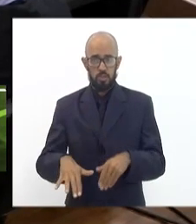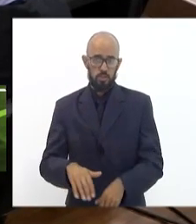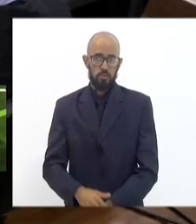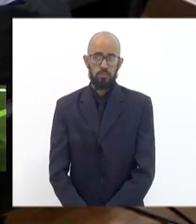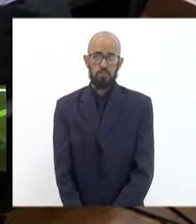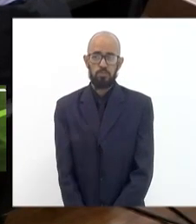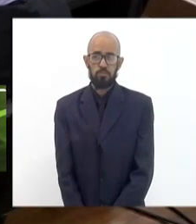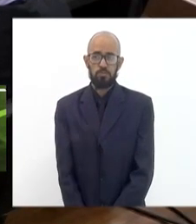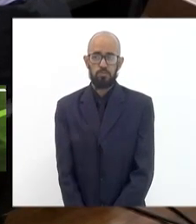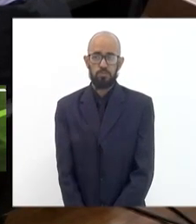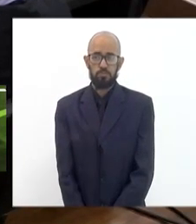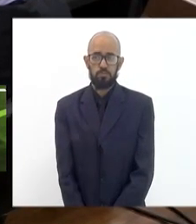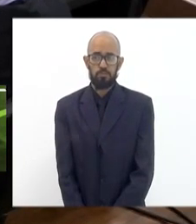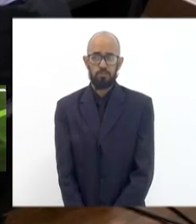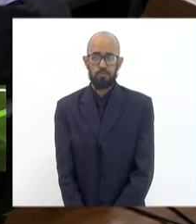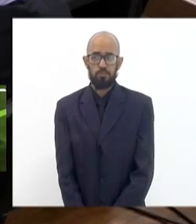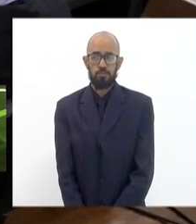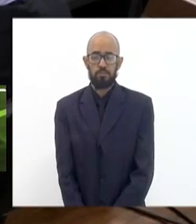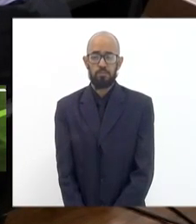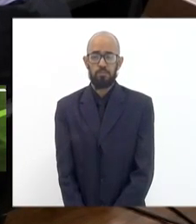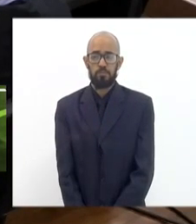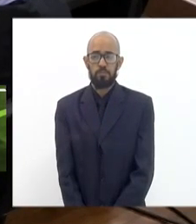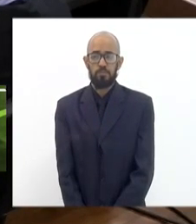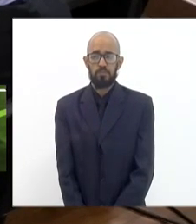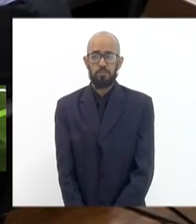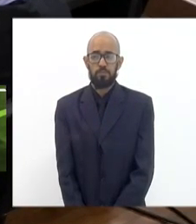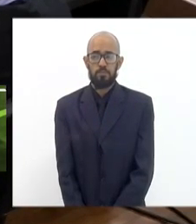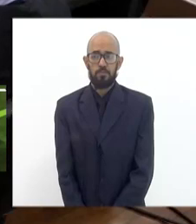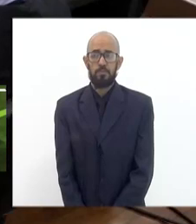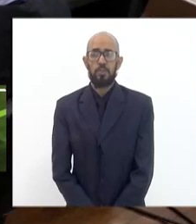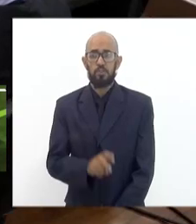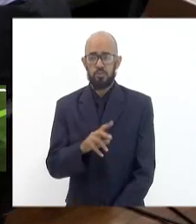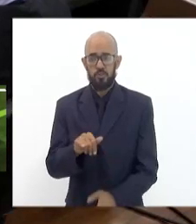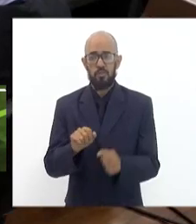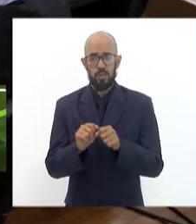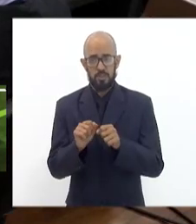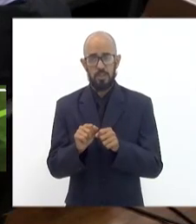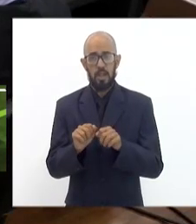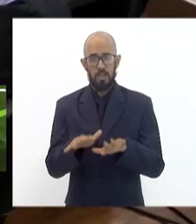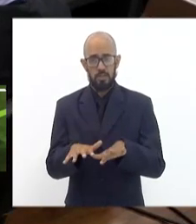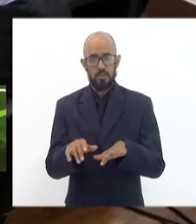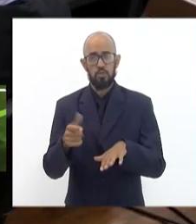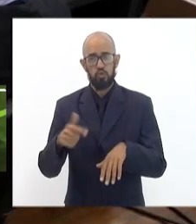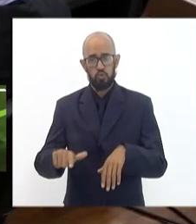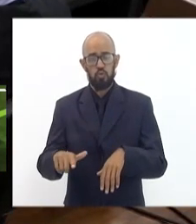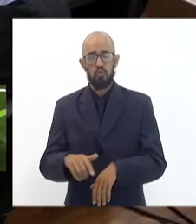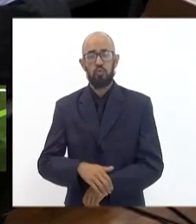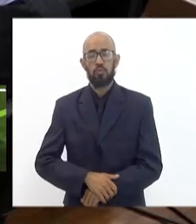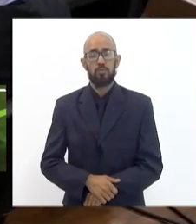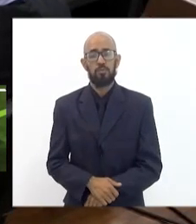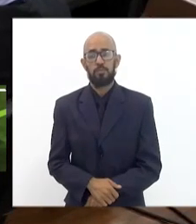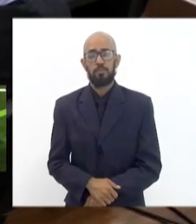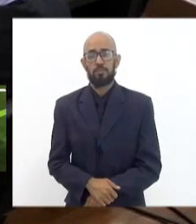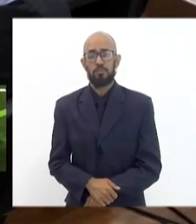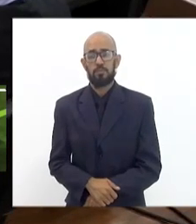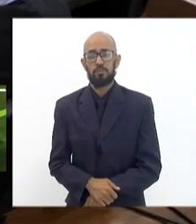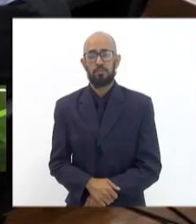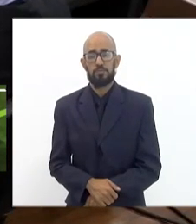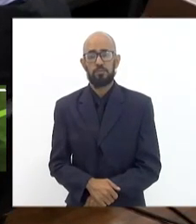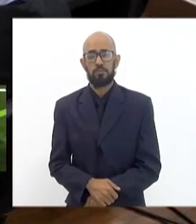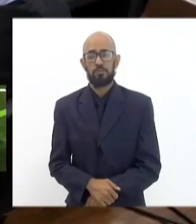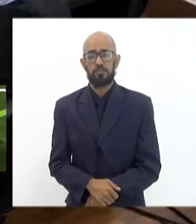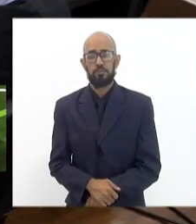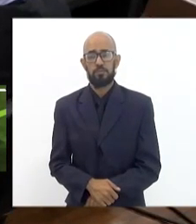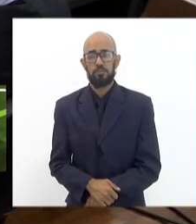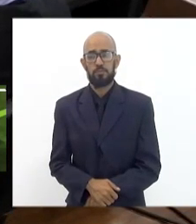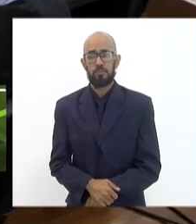inclusive o voto escrito e vamos fazer isso de novo vamos fazer isso de novo